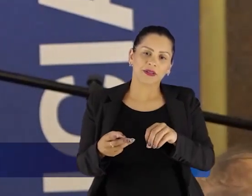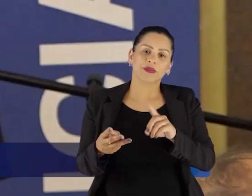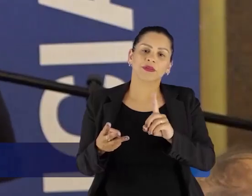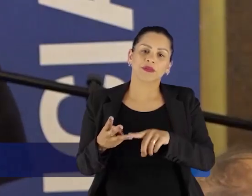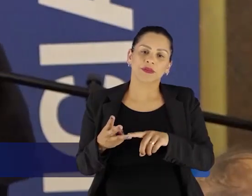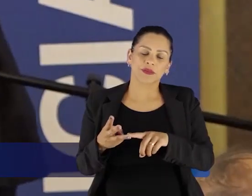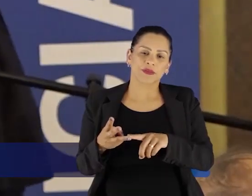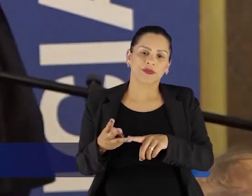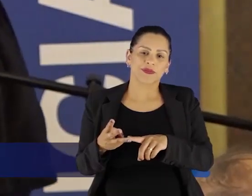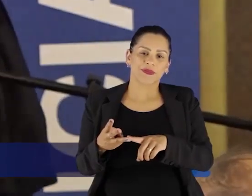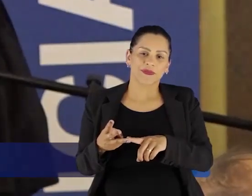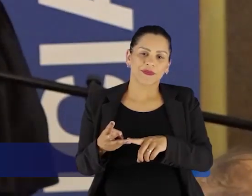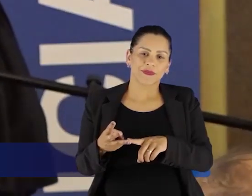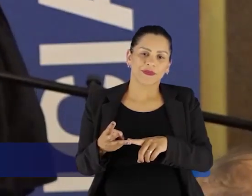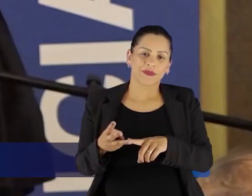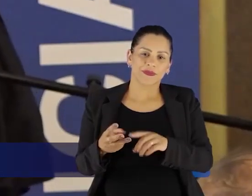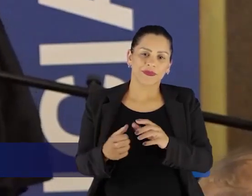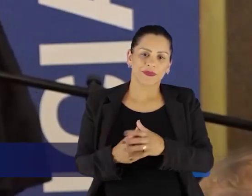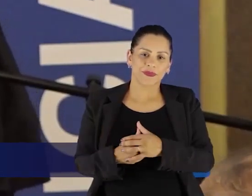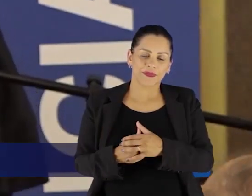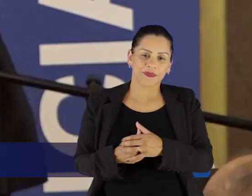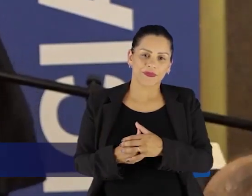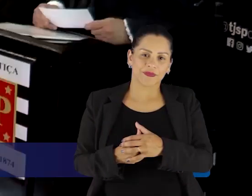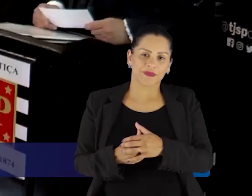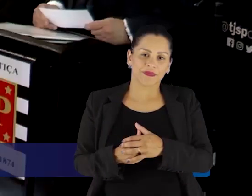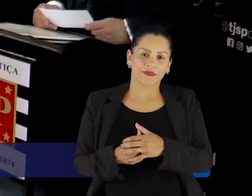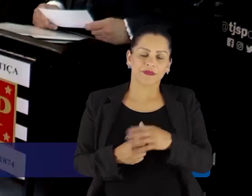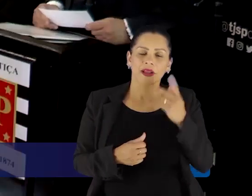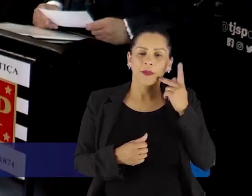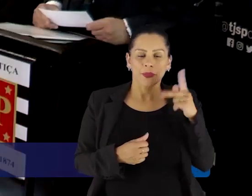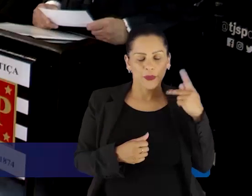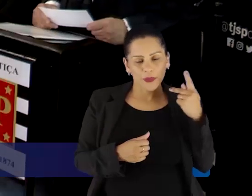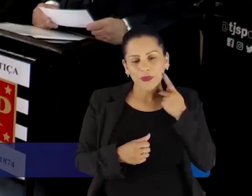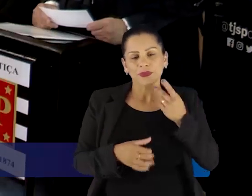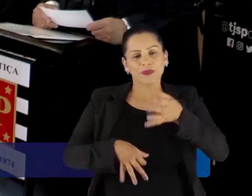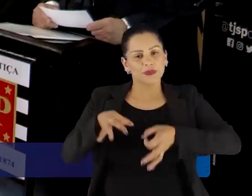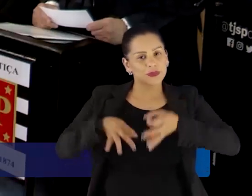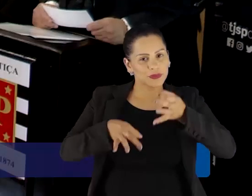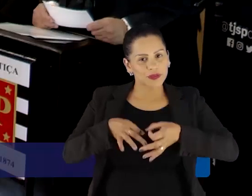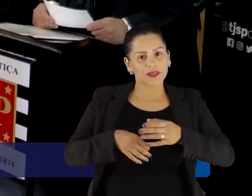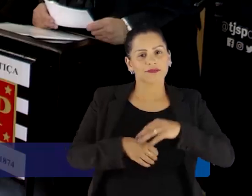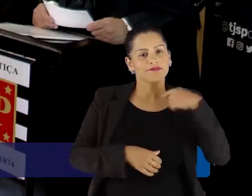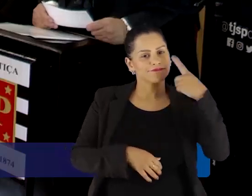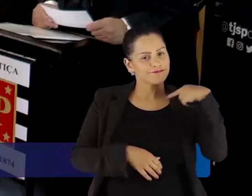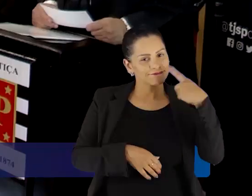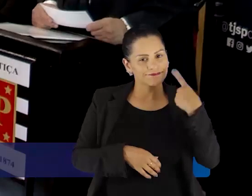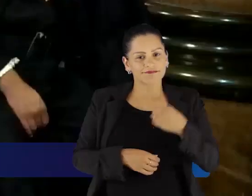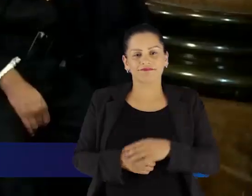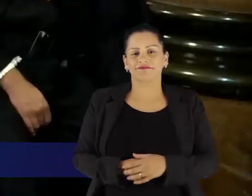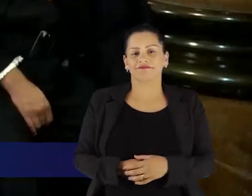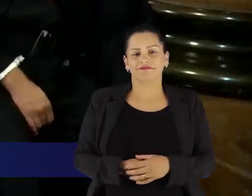pizzol são Os Procuradores de Justiça advogados